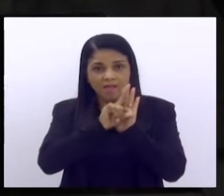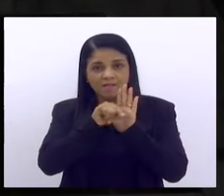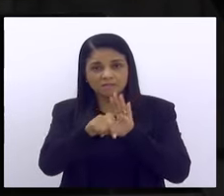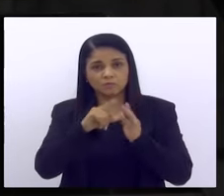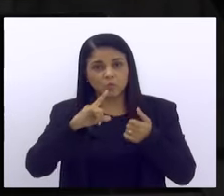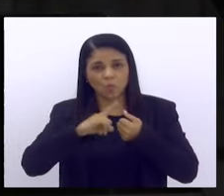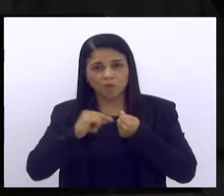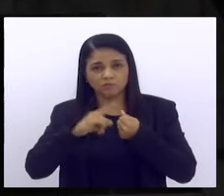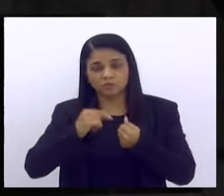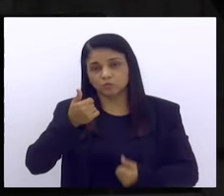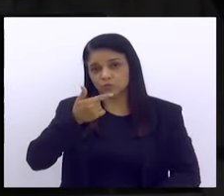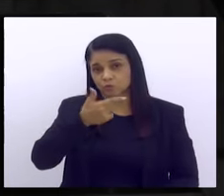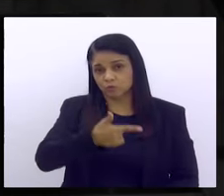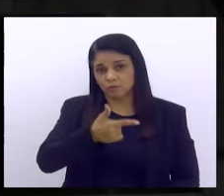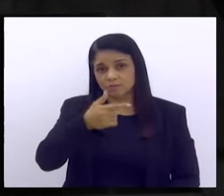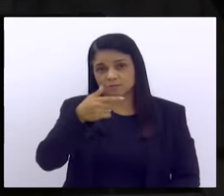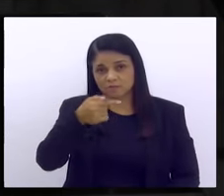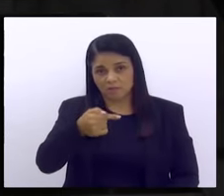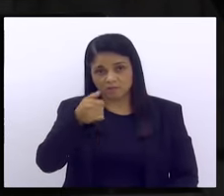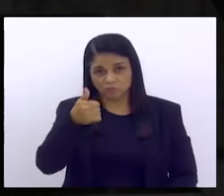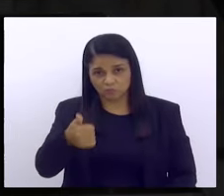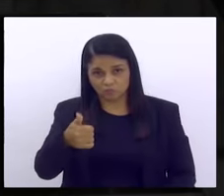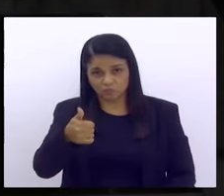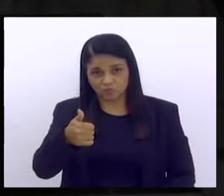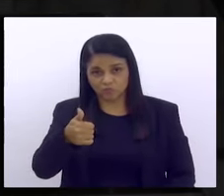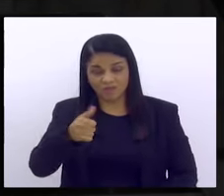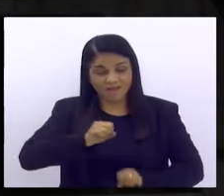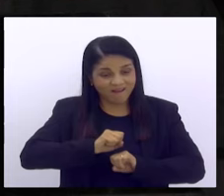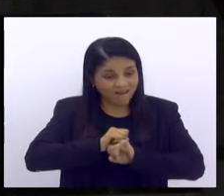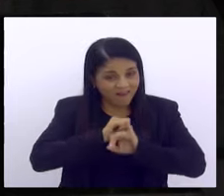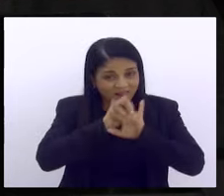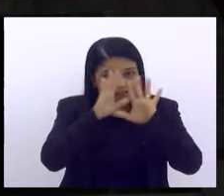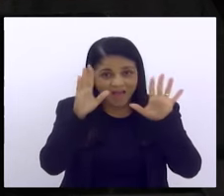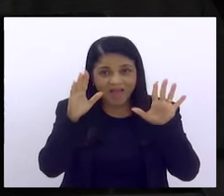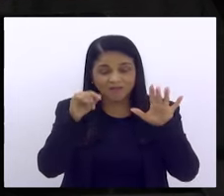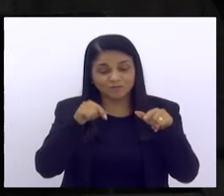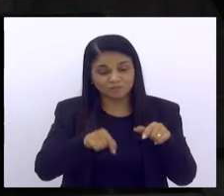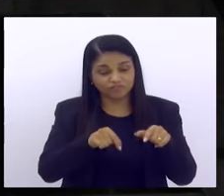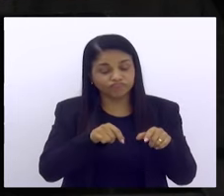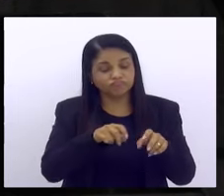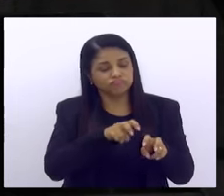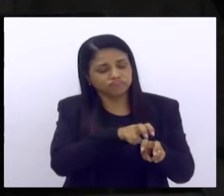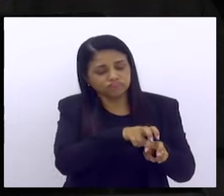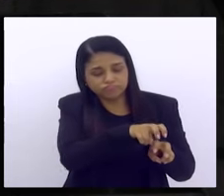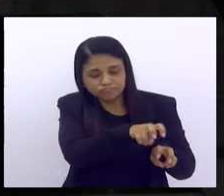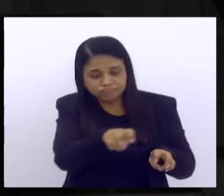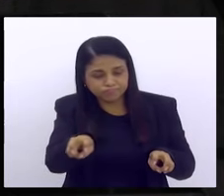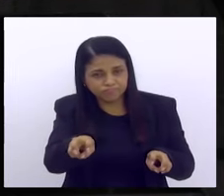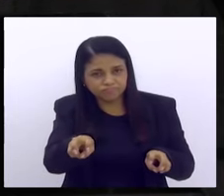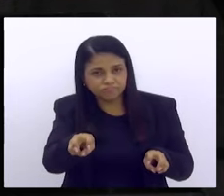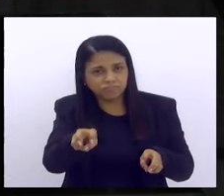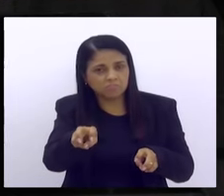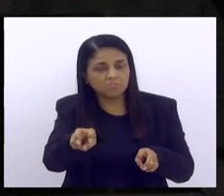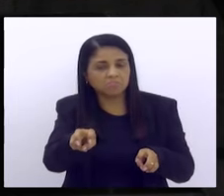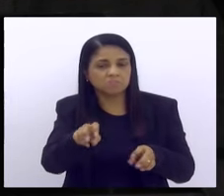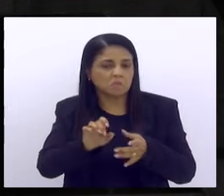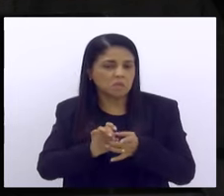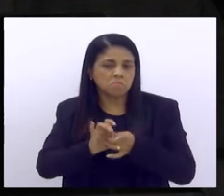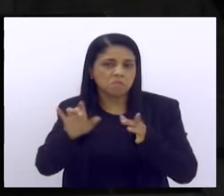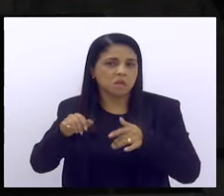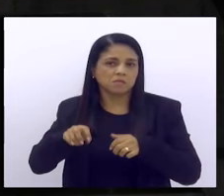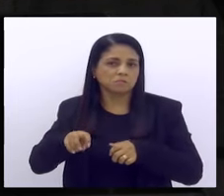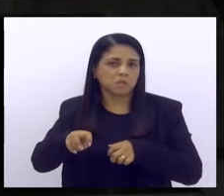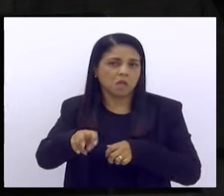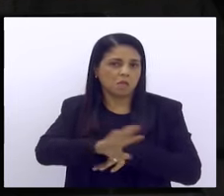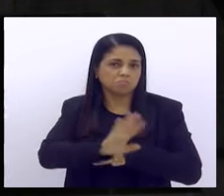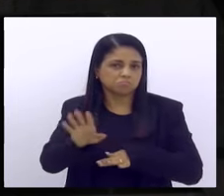artigo 271, é claro, sanada a irregularidade no local, o veículo está liberado, deputado Rodrigo